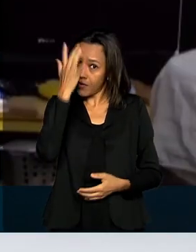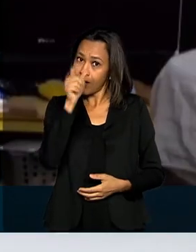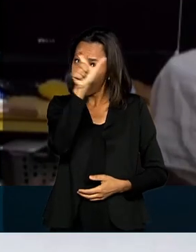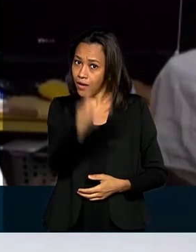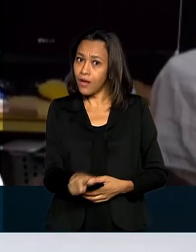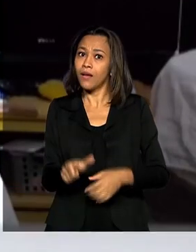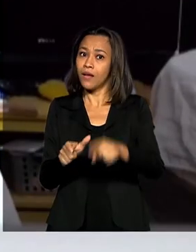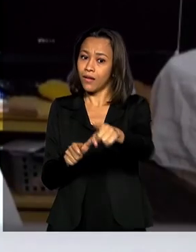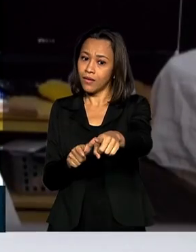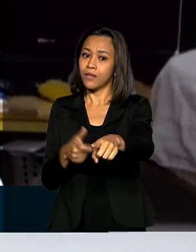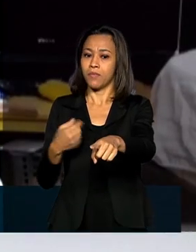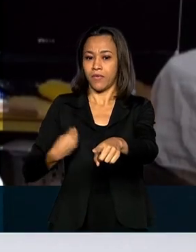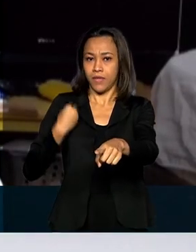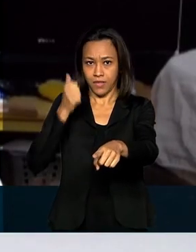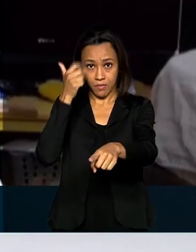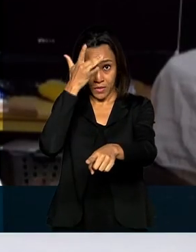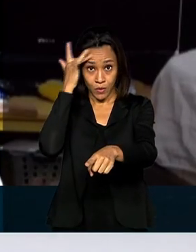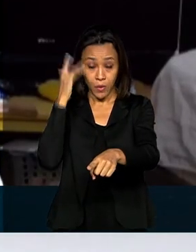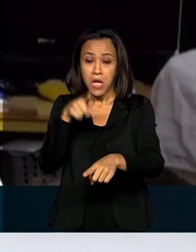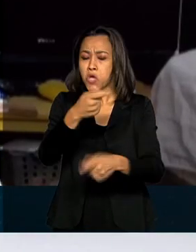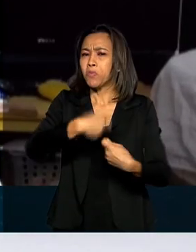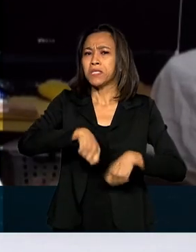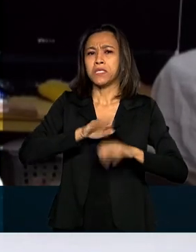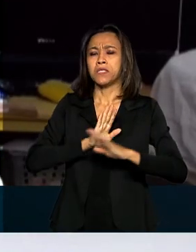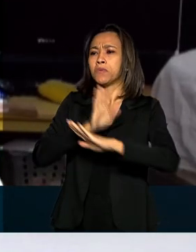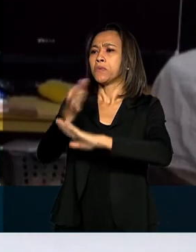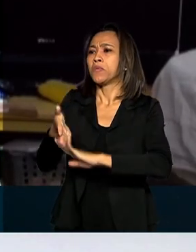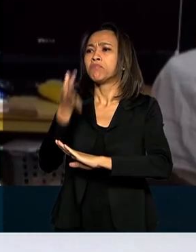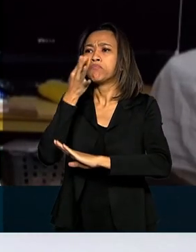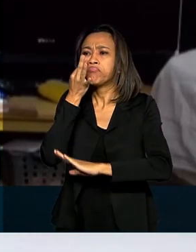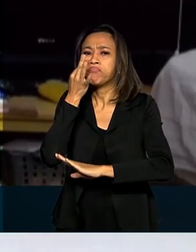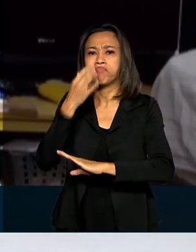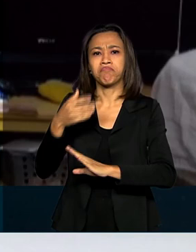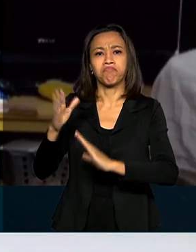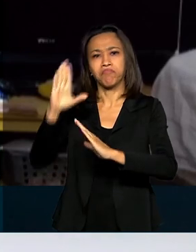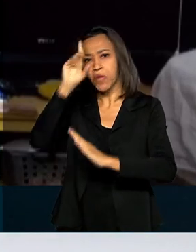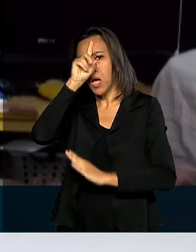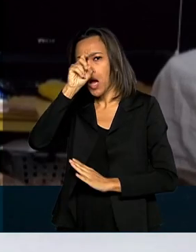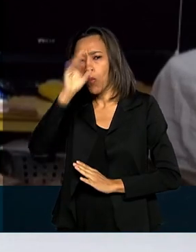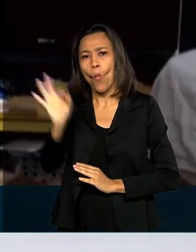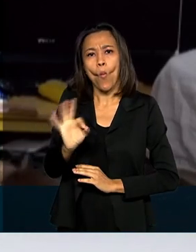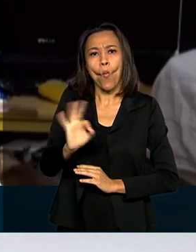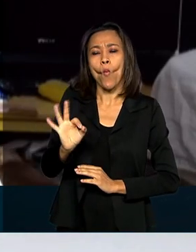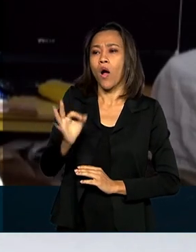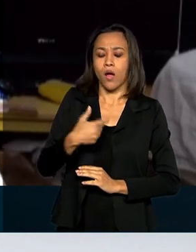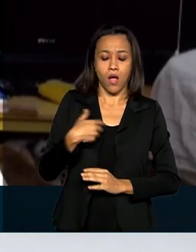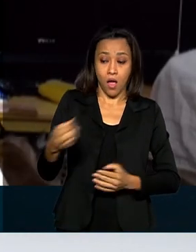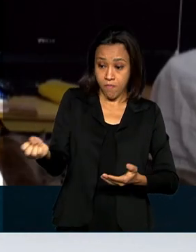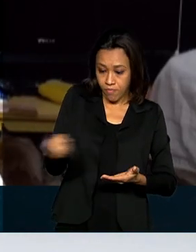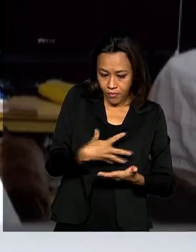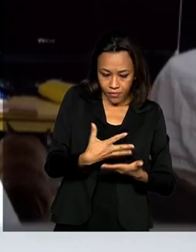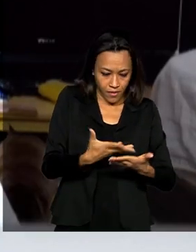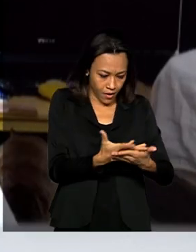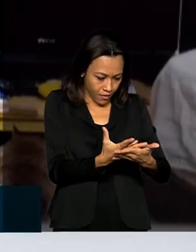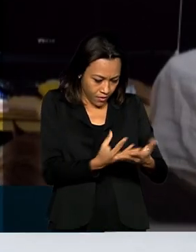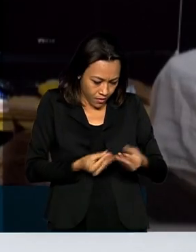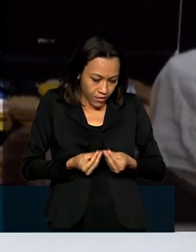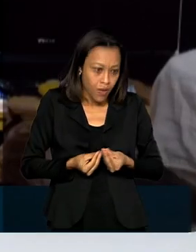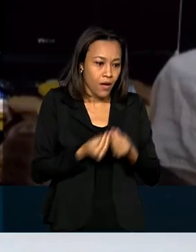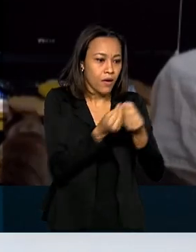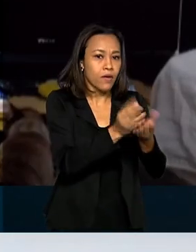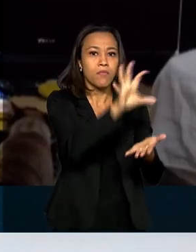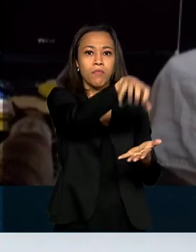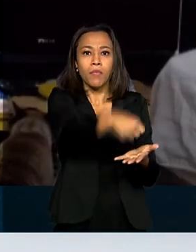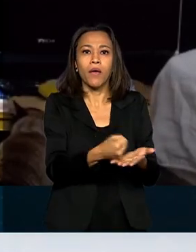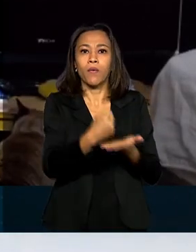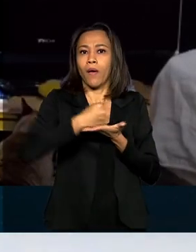Eu não tenho que me deslocar até a clínica para pegar a receita, e aí eu recebo a receita, levo na farmácia e pego o remédio. O que tem sido muito